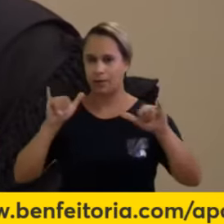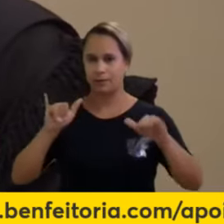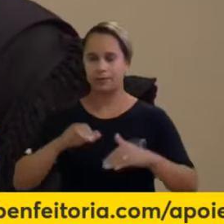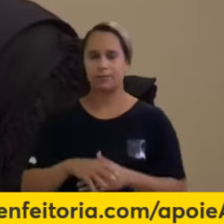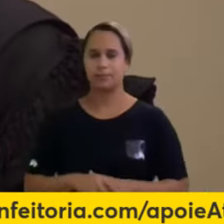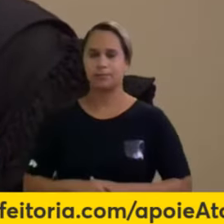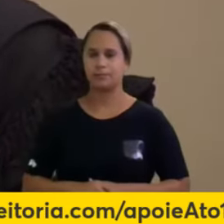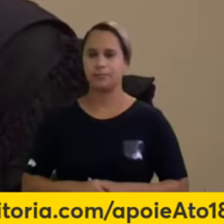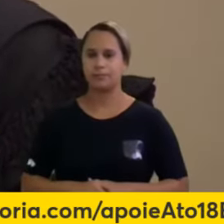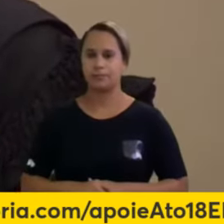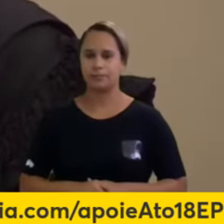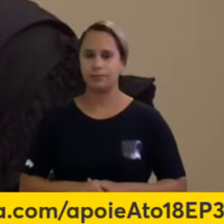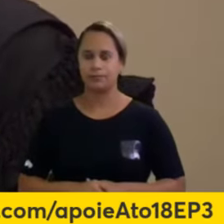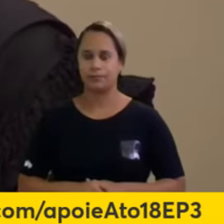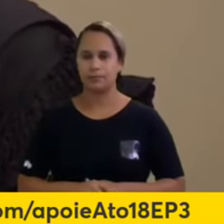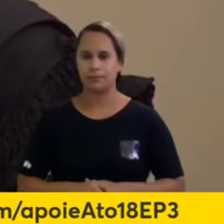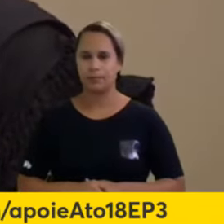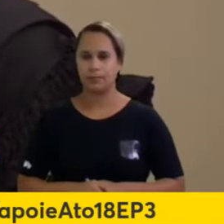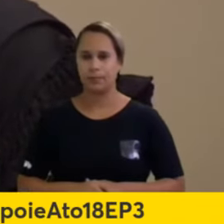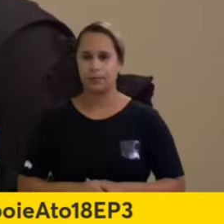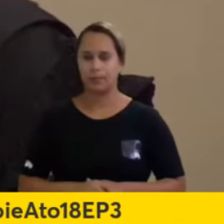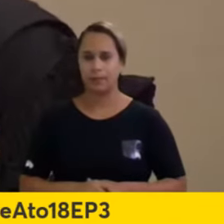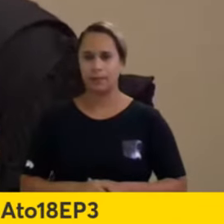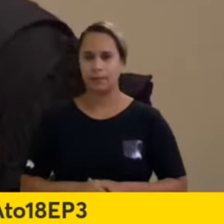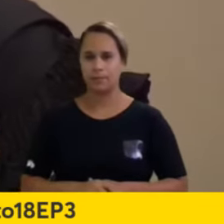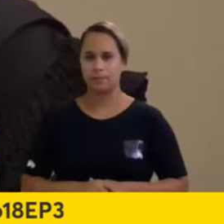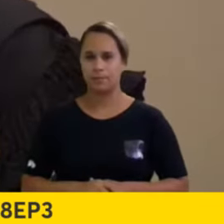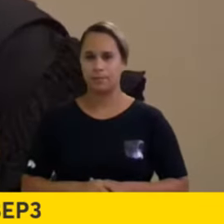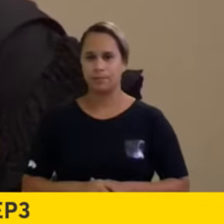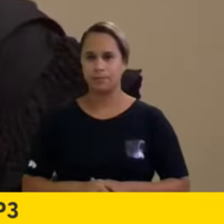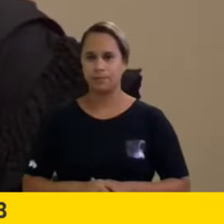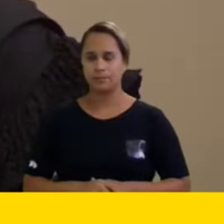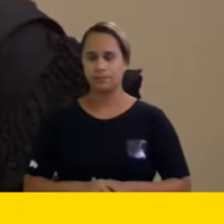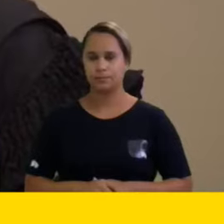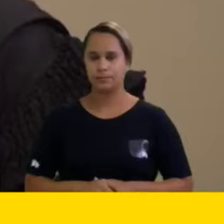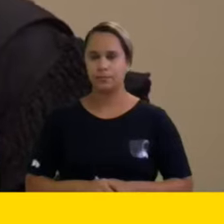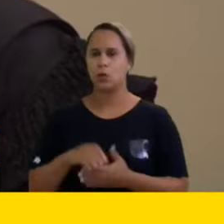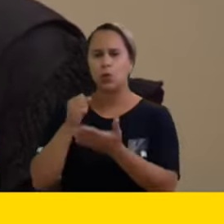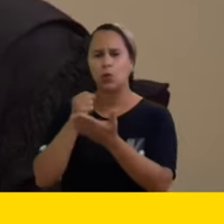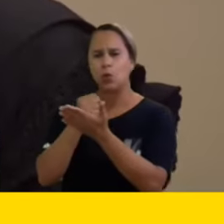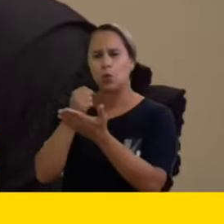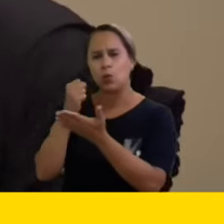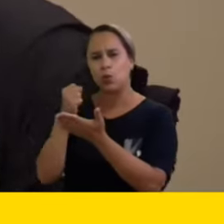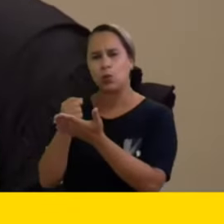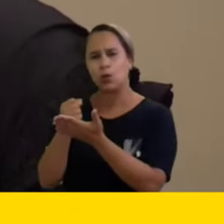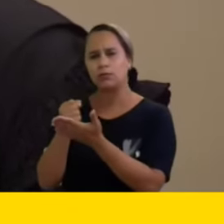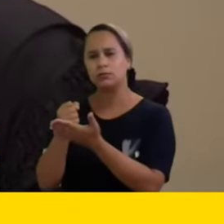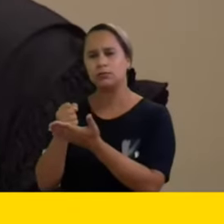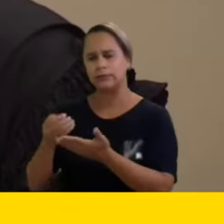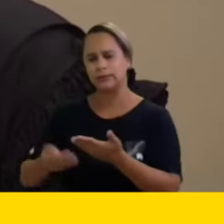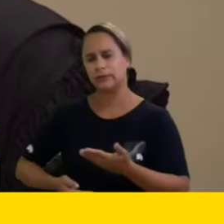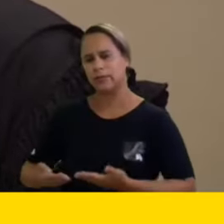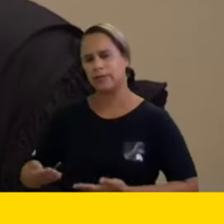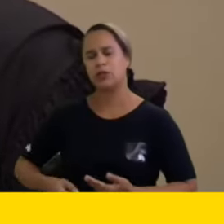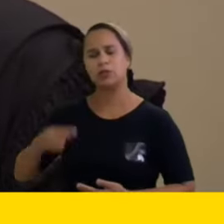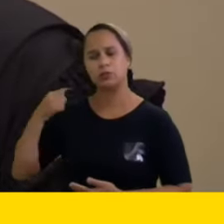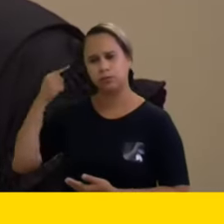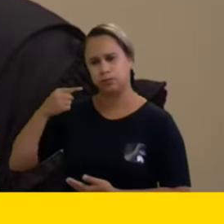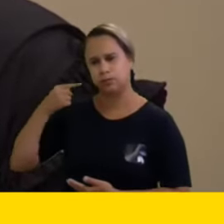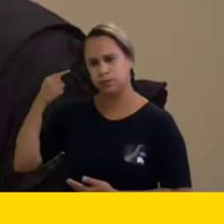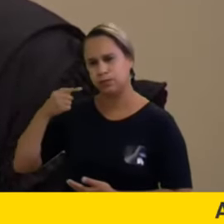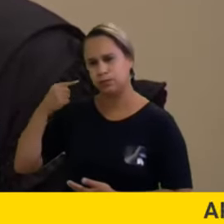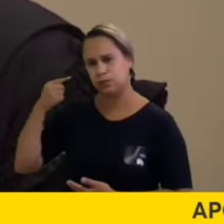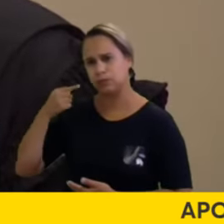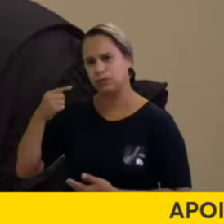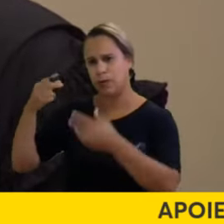para apuração interna a contratação de serviço advocatício que Visa apurar internamente